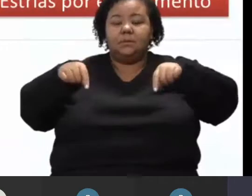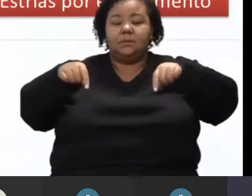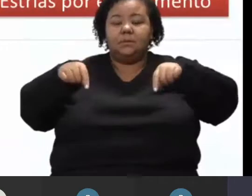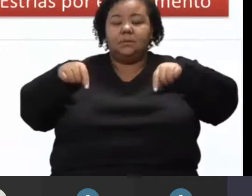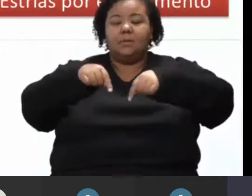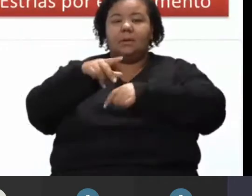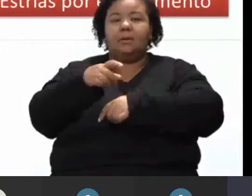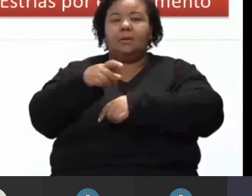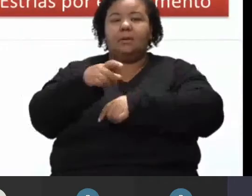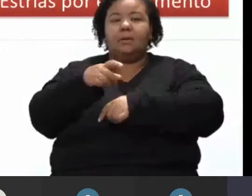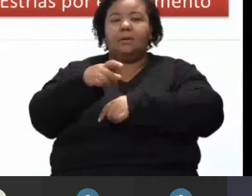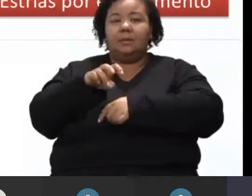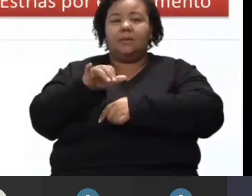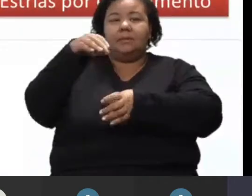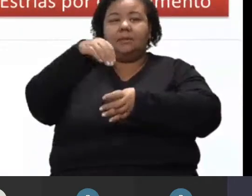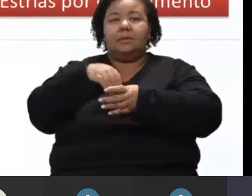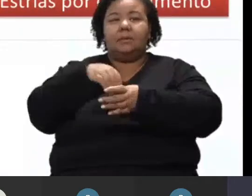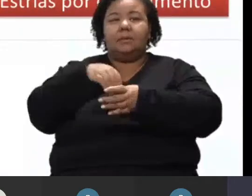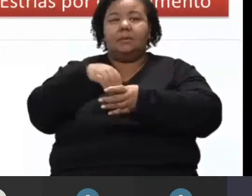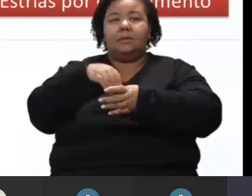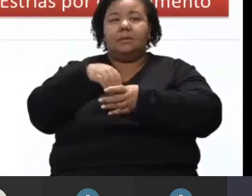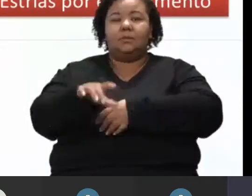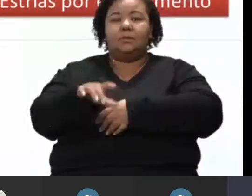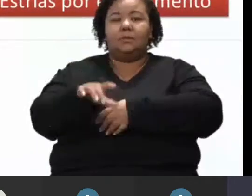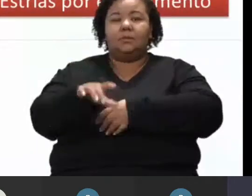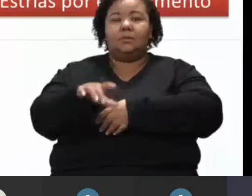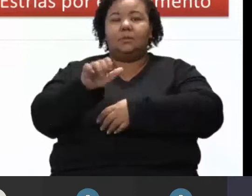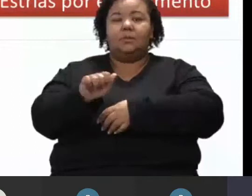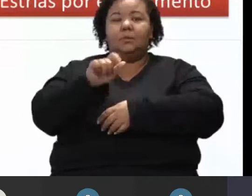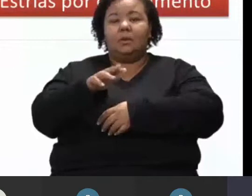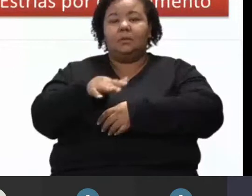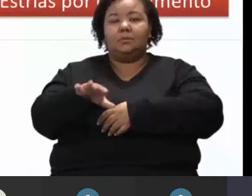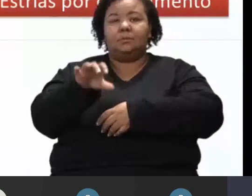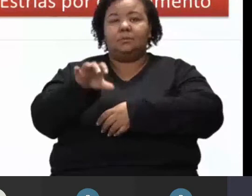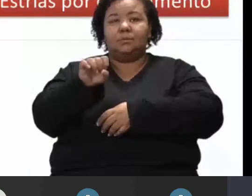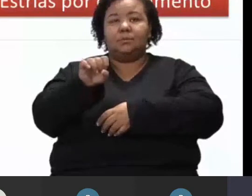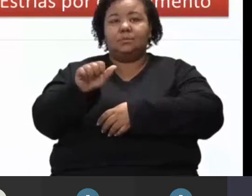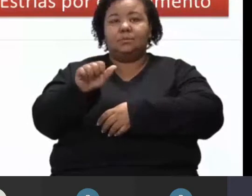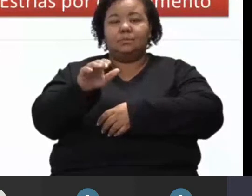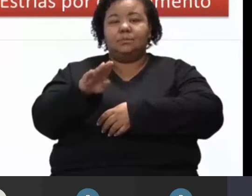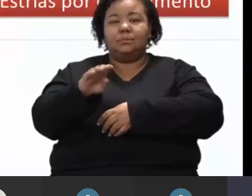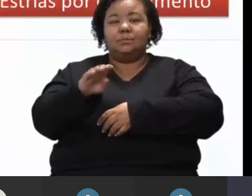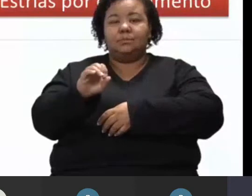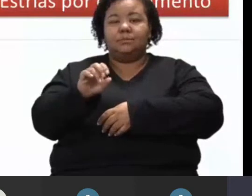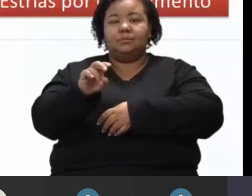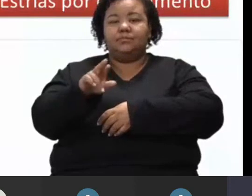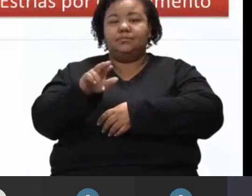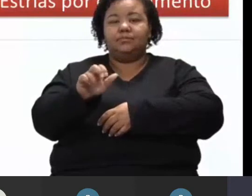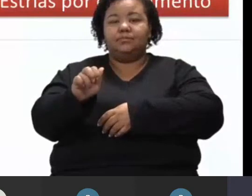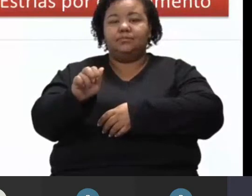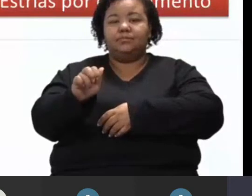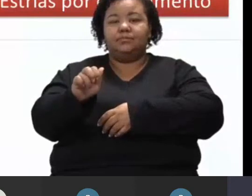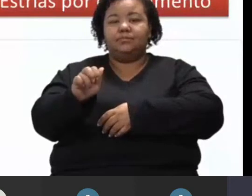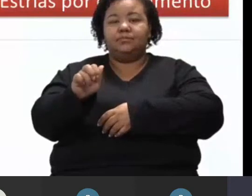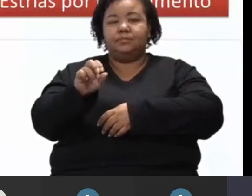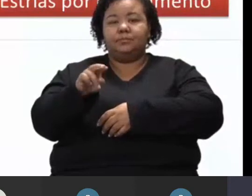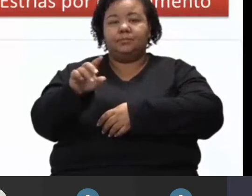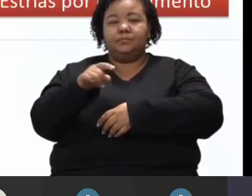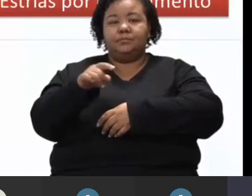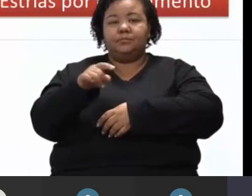meio agar saburô. Então, aqui nós temos a placa de Petri e o nosso meio de cultura, o